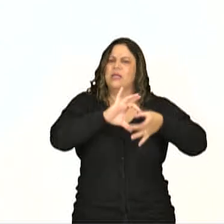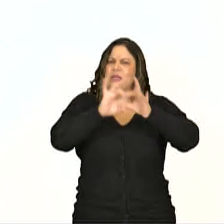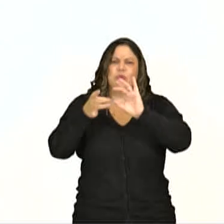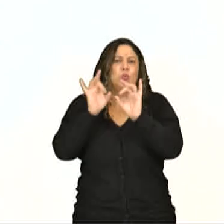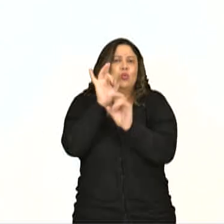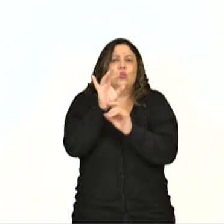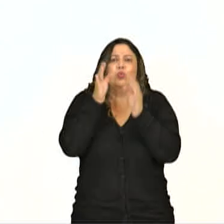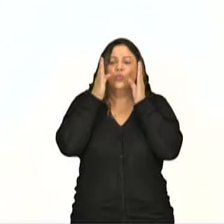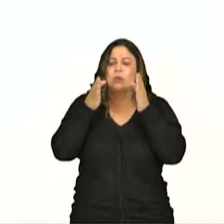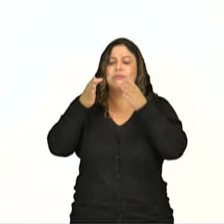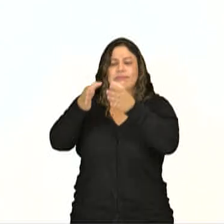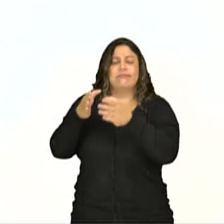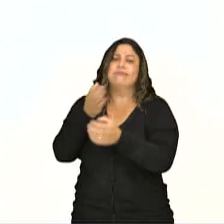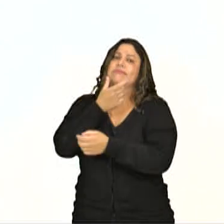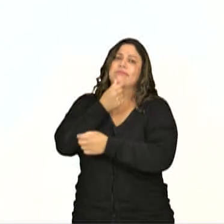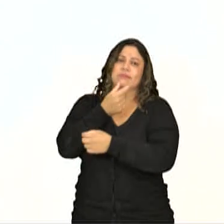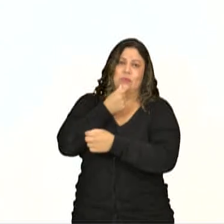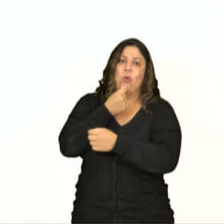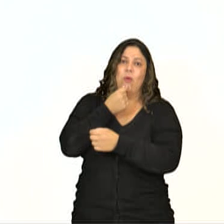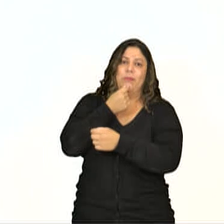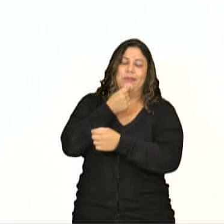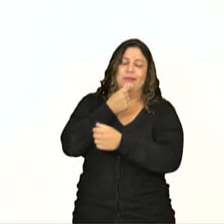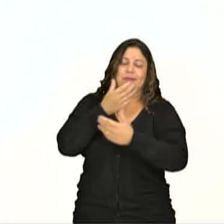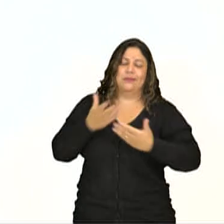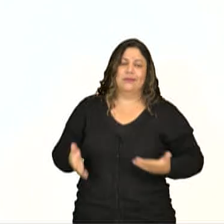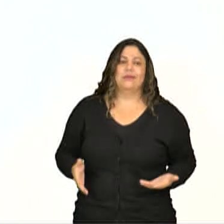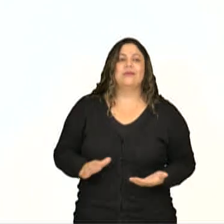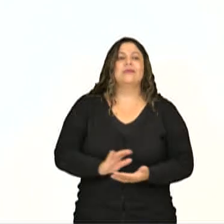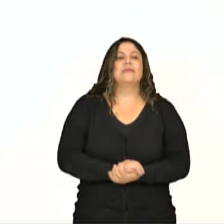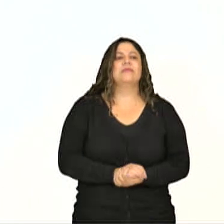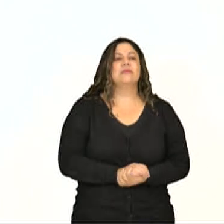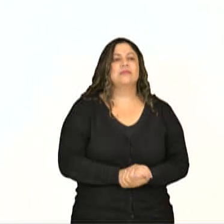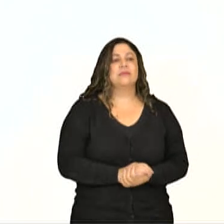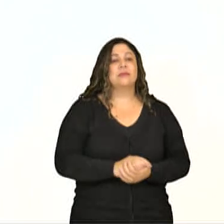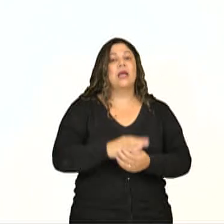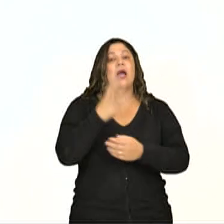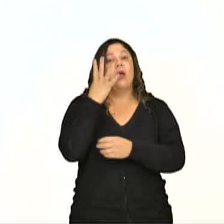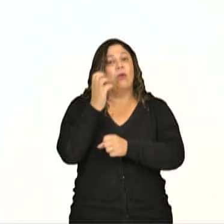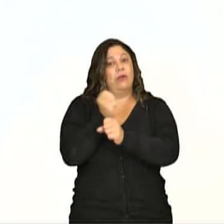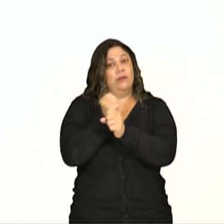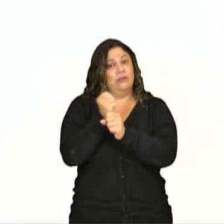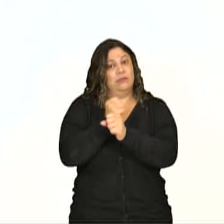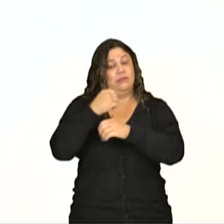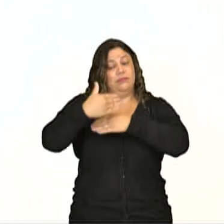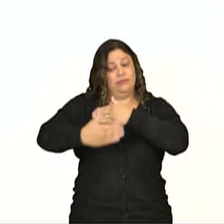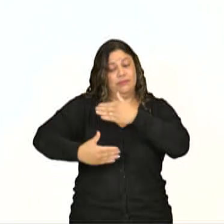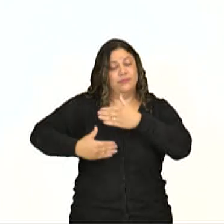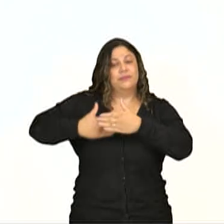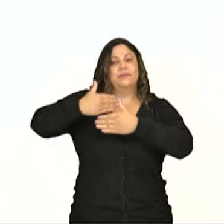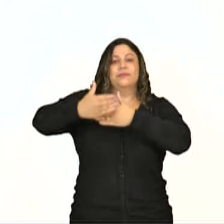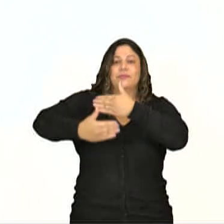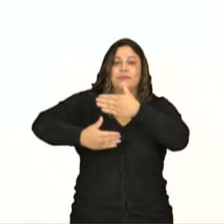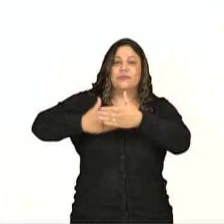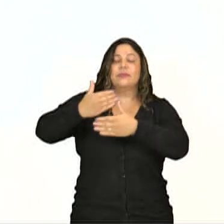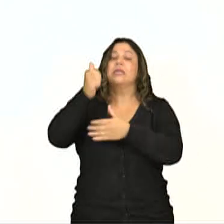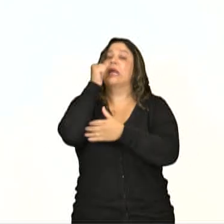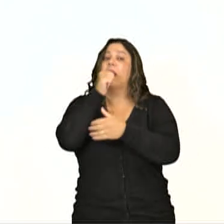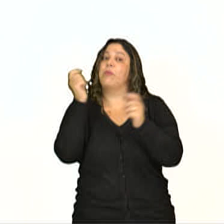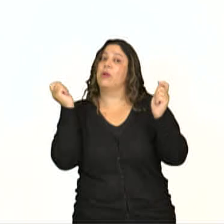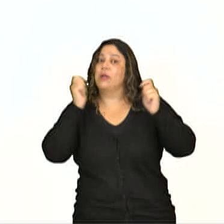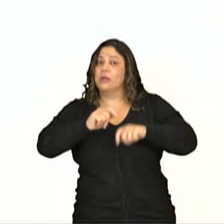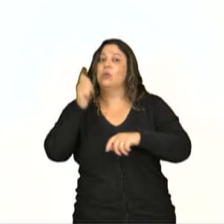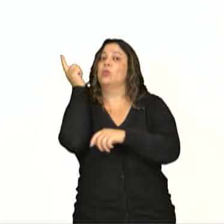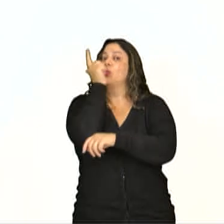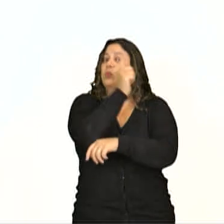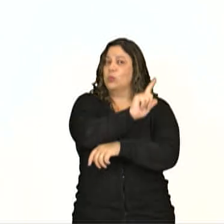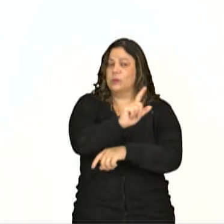os homens que participaram nessa primeira edição. 4 anos depois que as mulheres puderam competir. Então, teve as Olimpíadas e